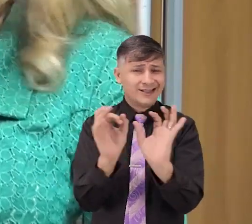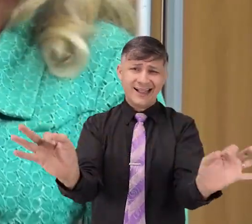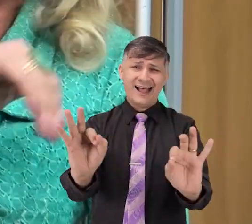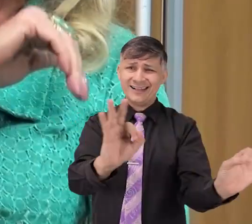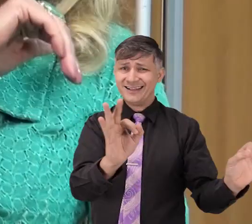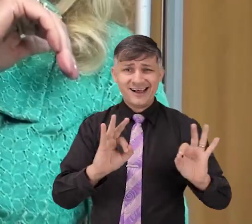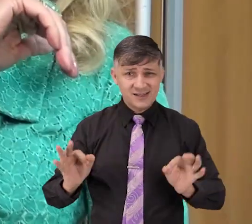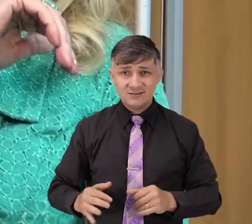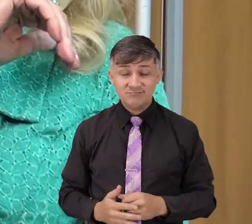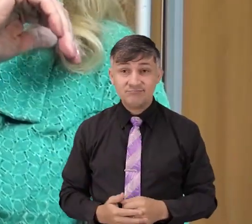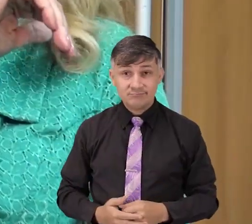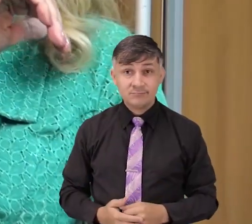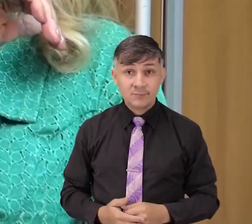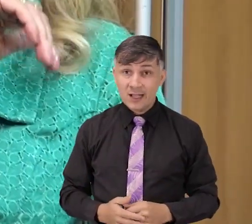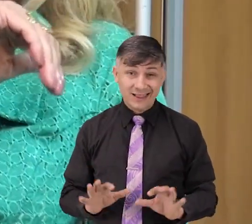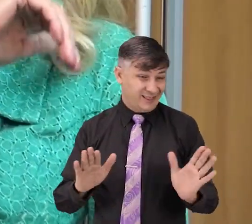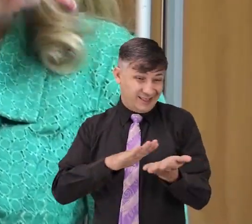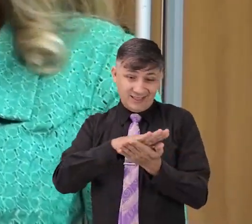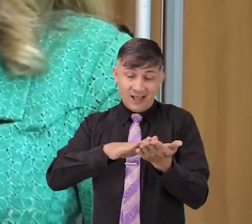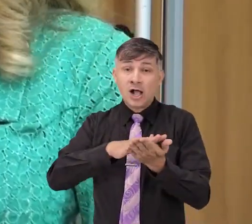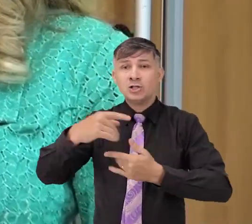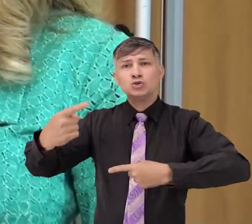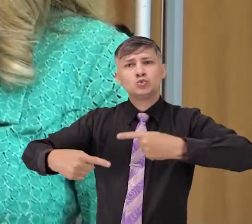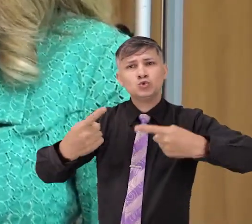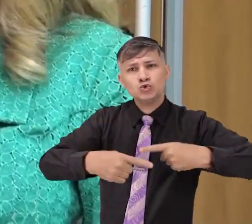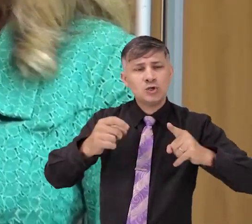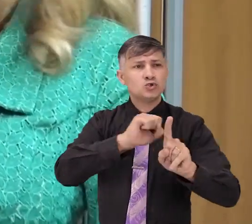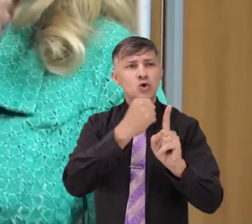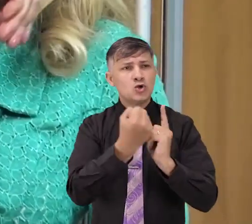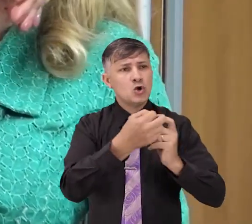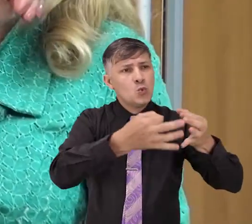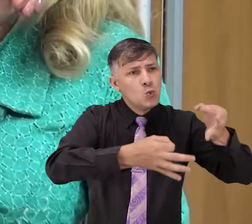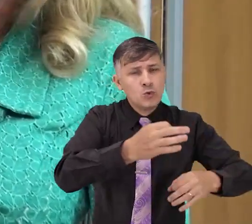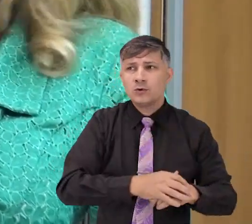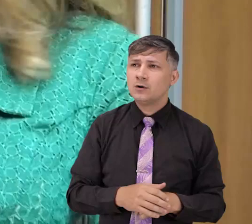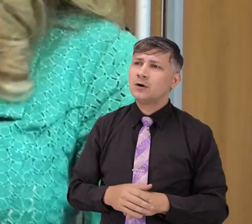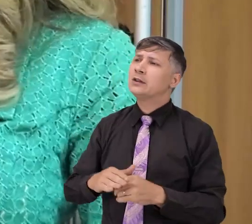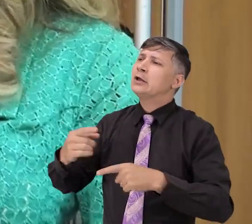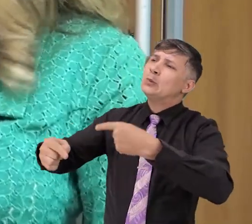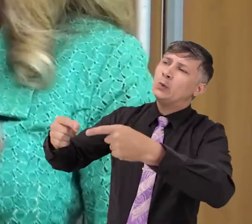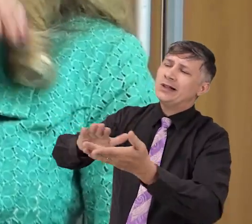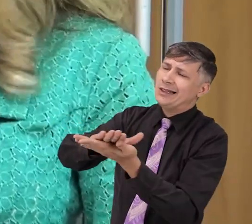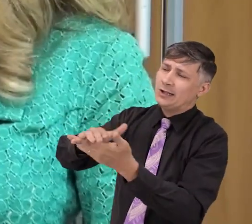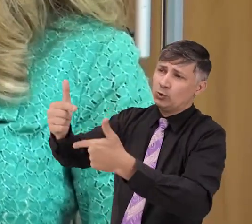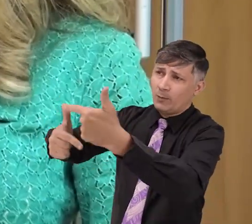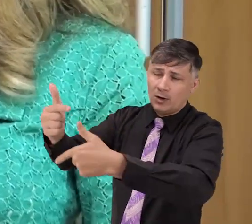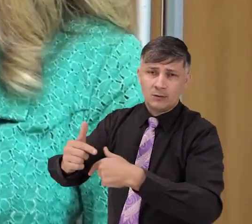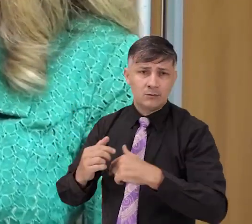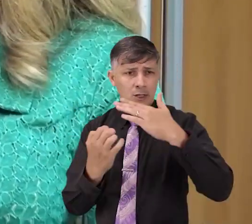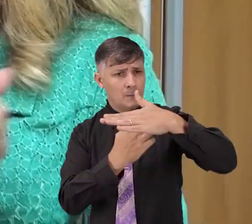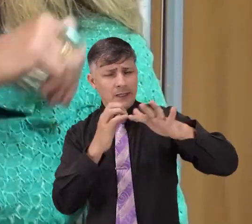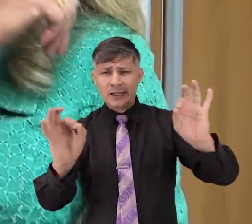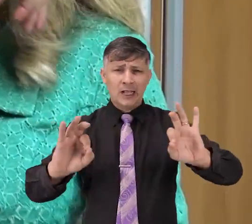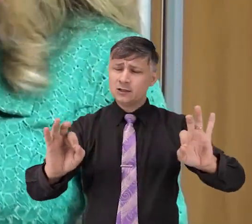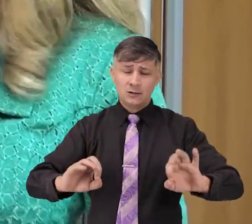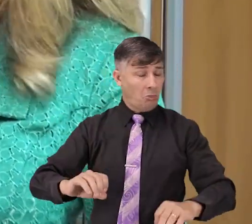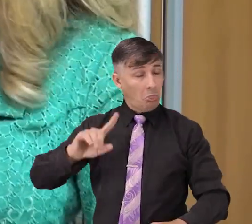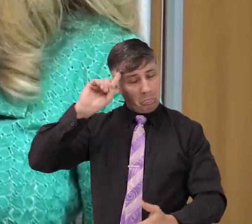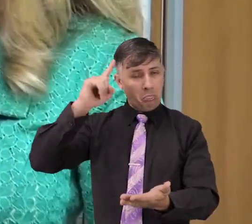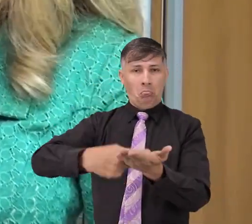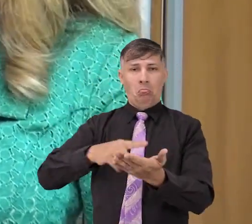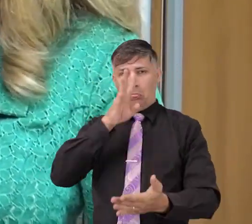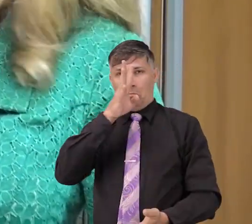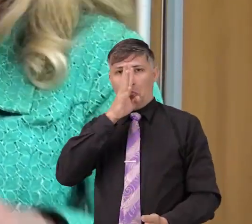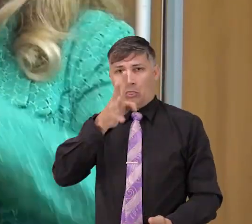né? sem discussão com as comunidades jurídicas, com os trabalhadores, com os empregadores, uma coisa